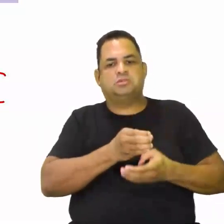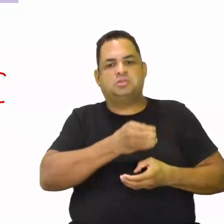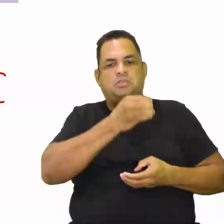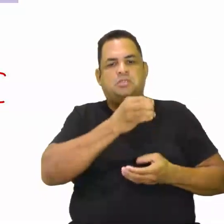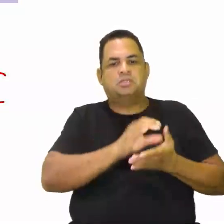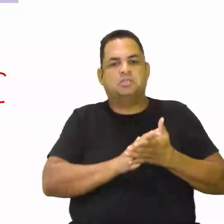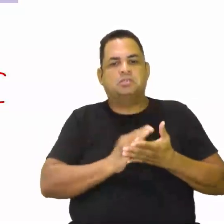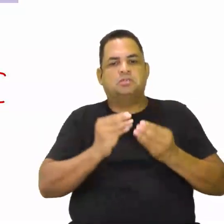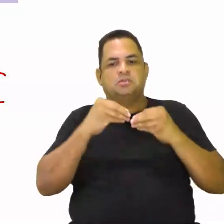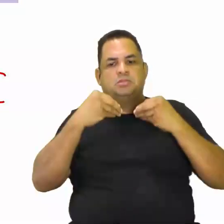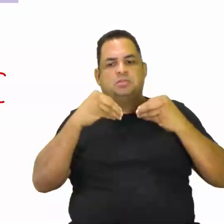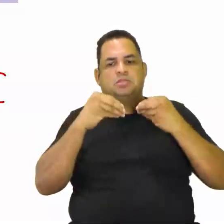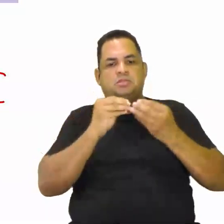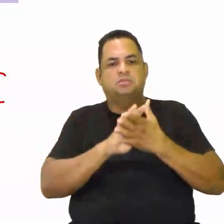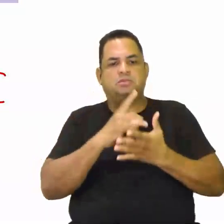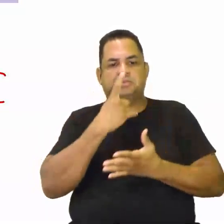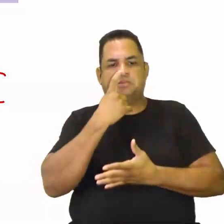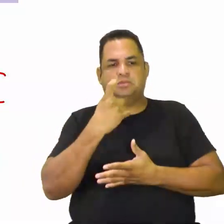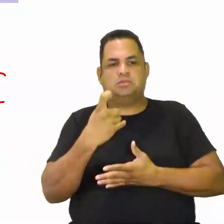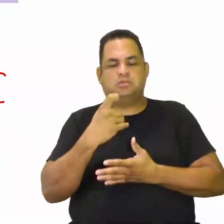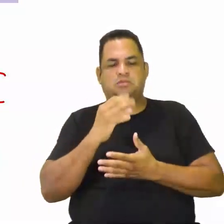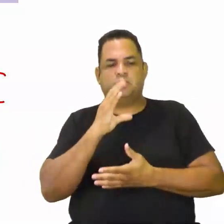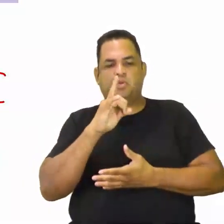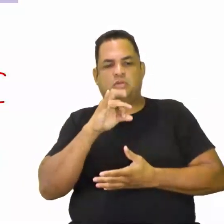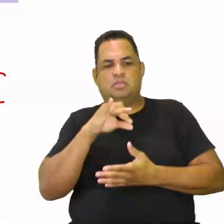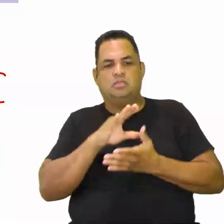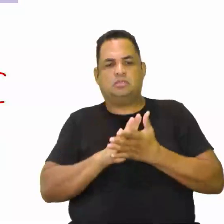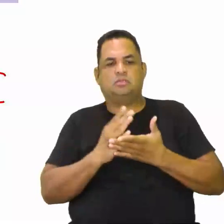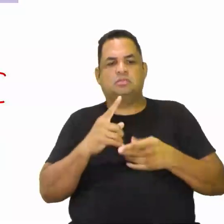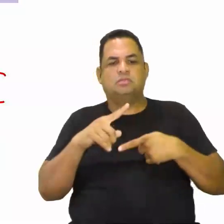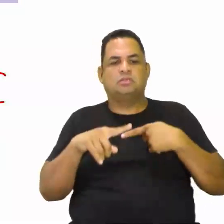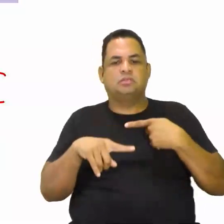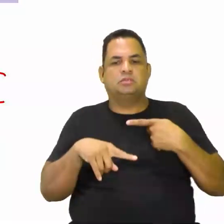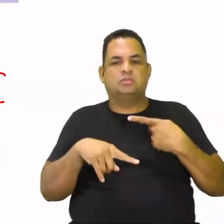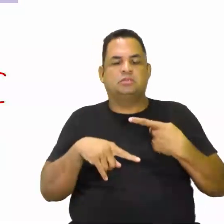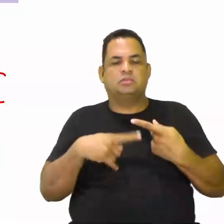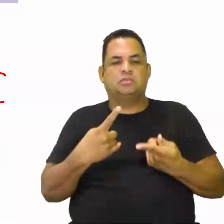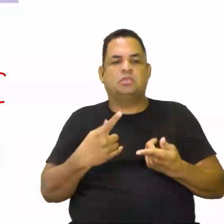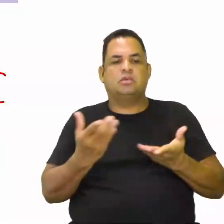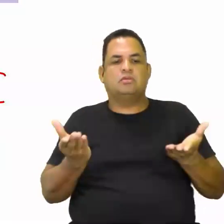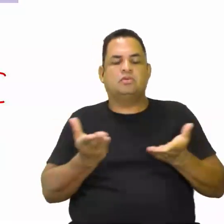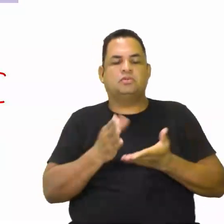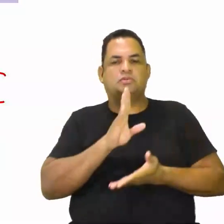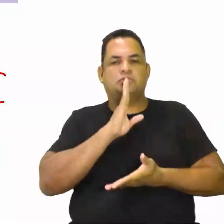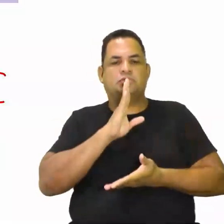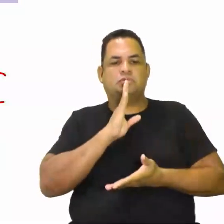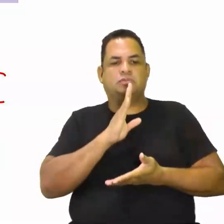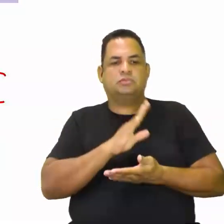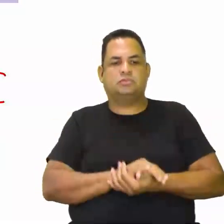lixo orgânico. Tudo bem? Na sequência, vamos conhecer agora